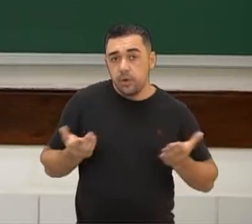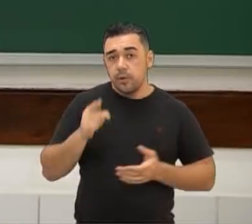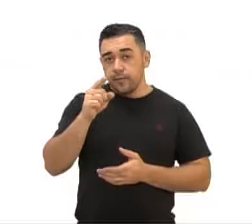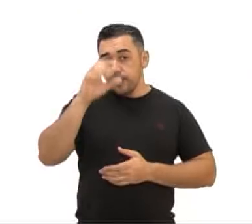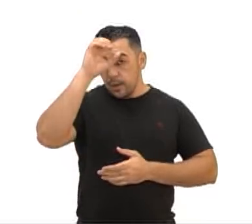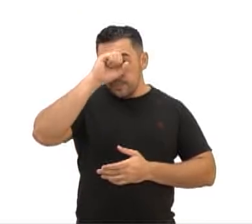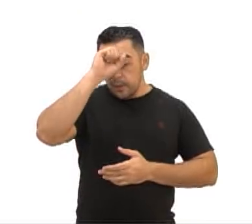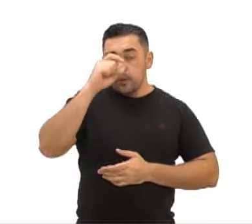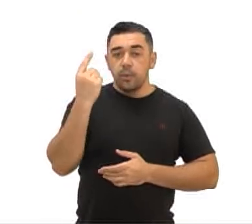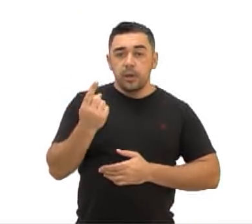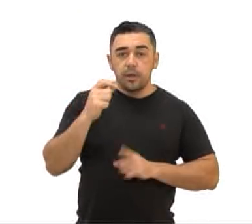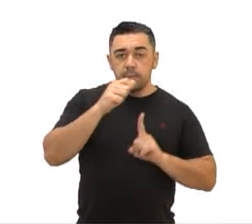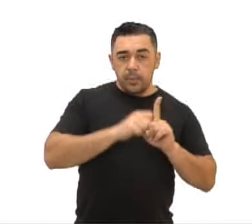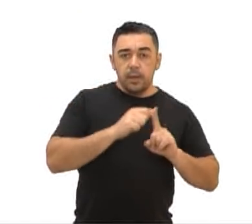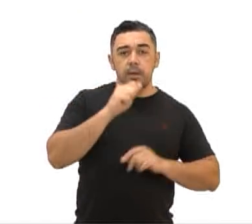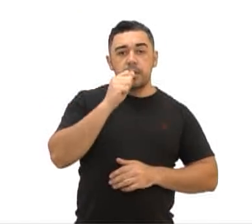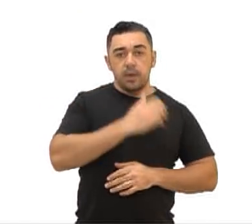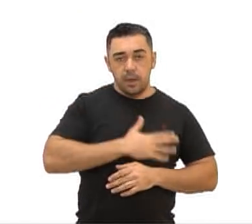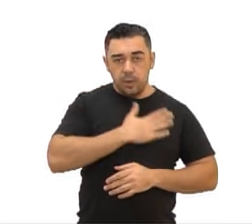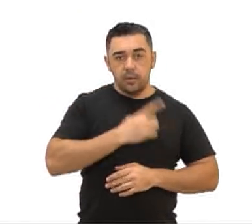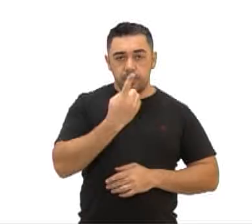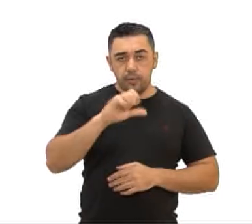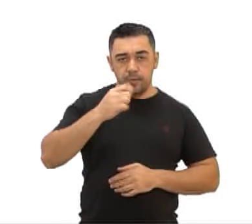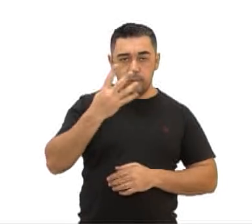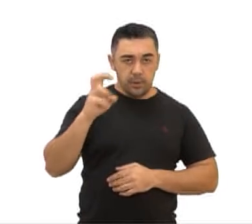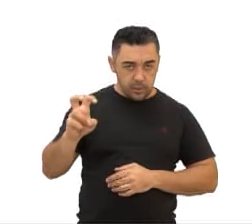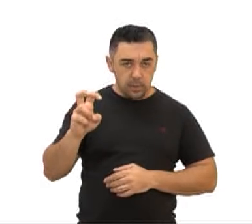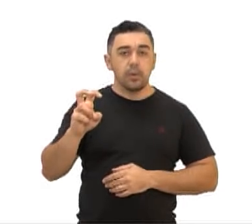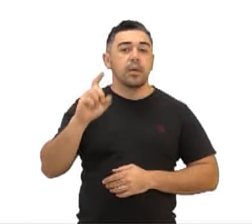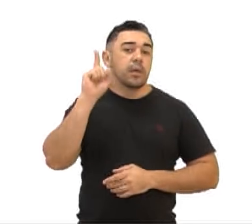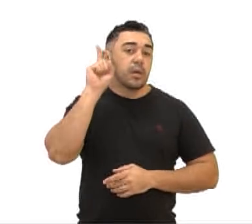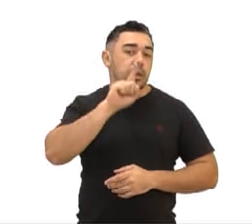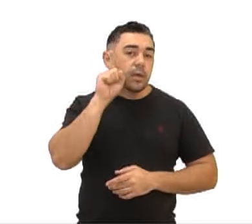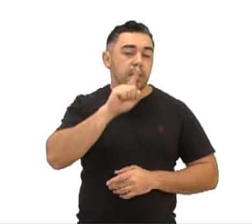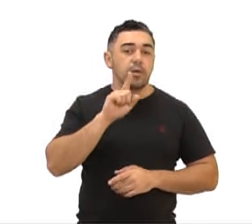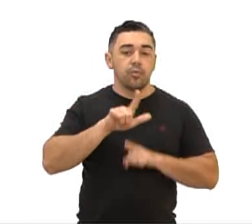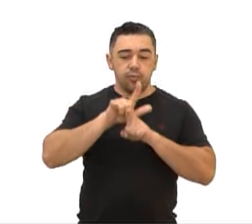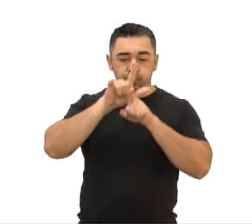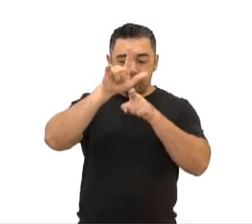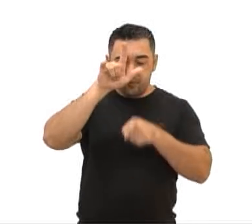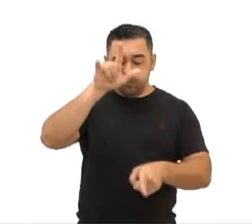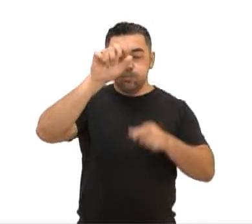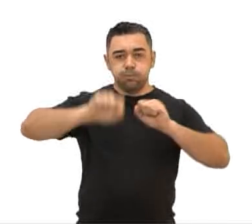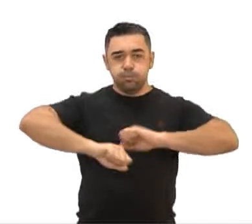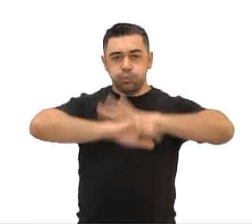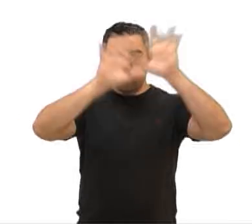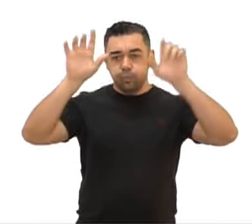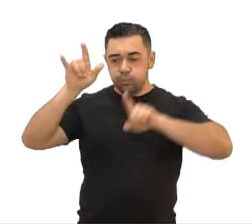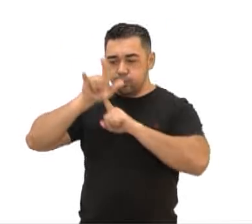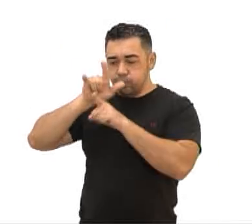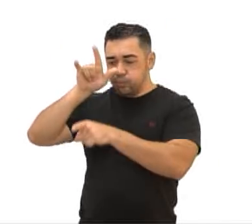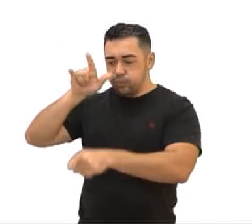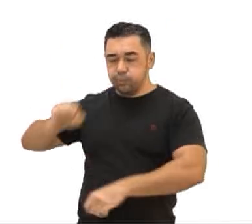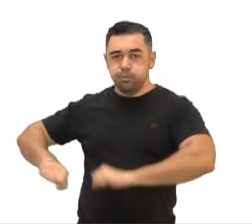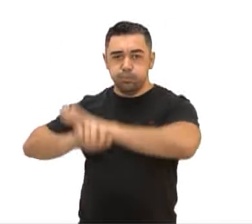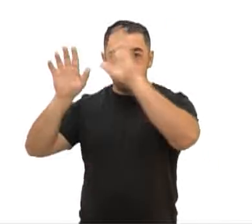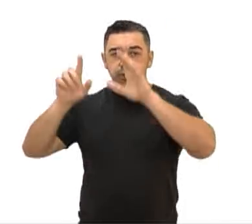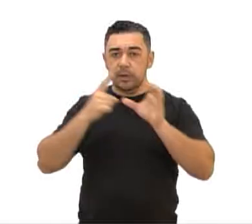você aprendeu que em agosto de 45, os Estados Unidos lançaram 2 bombas atômicas sobre o